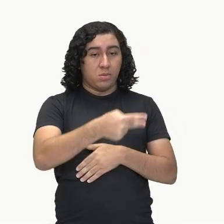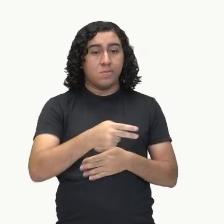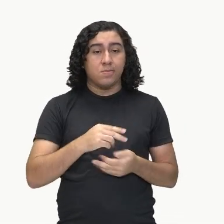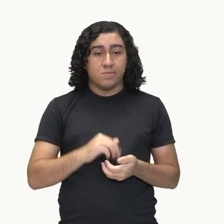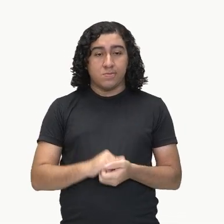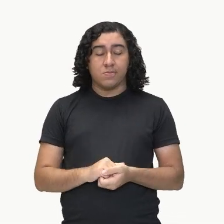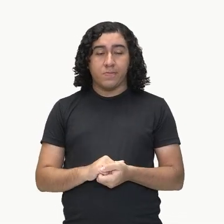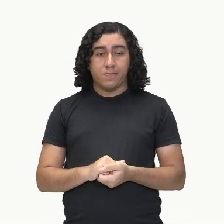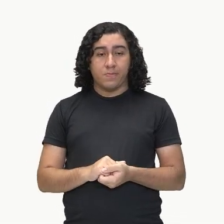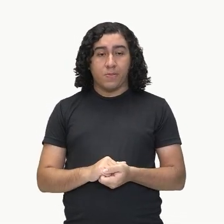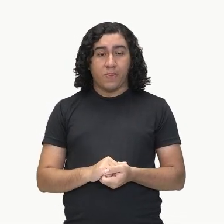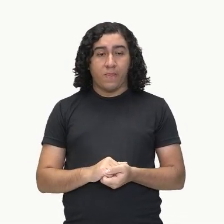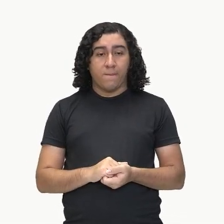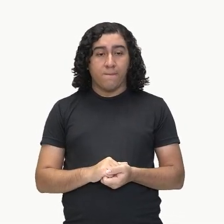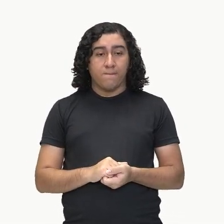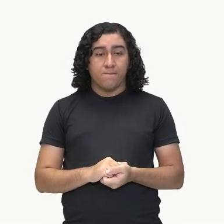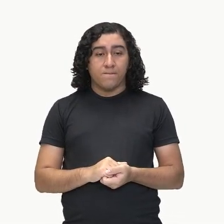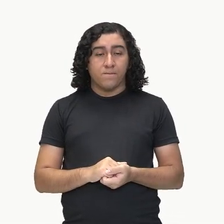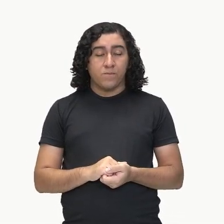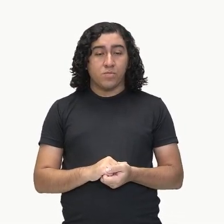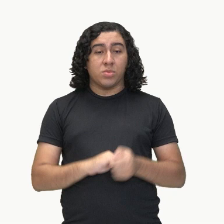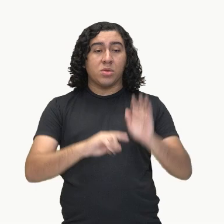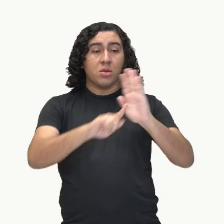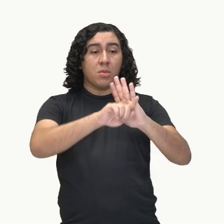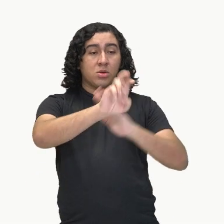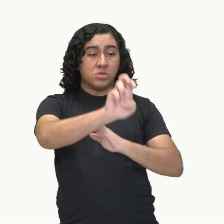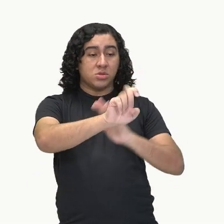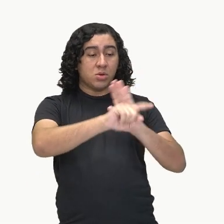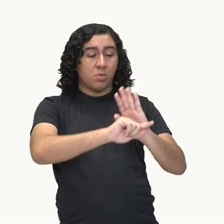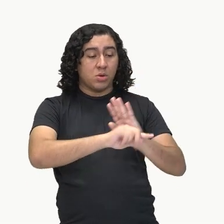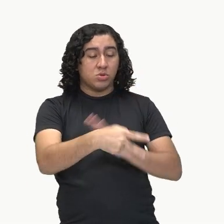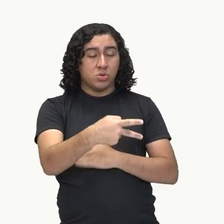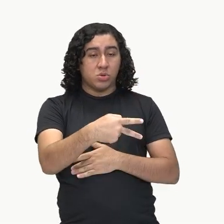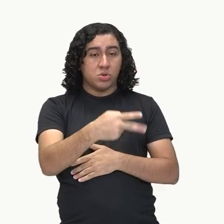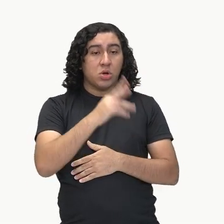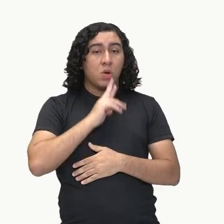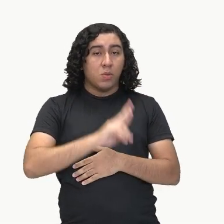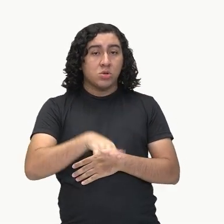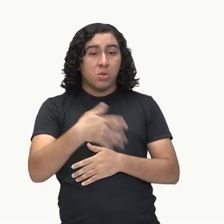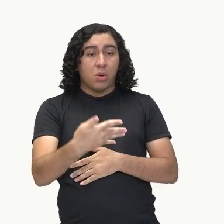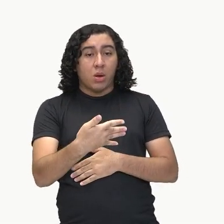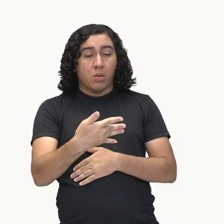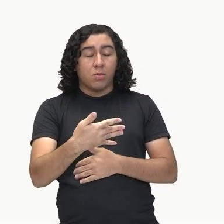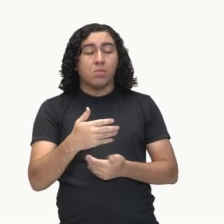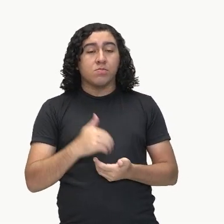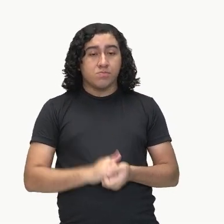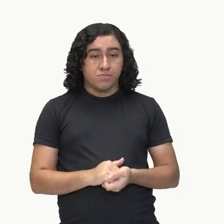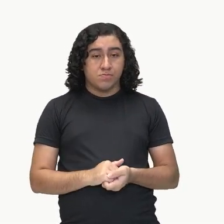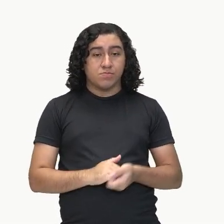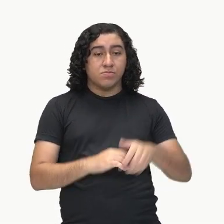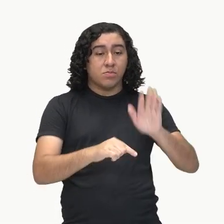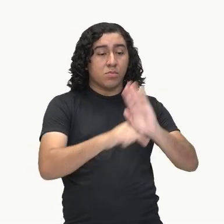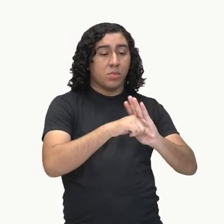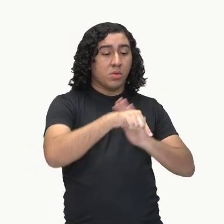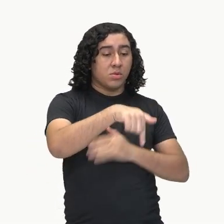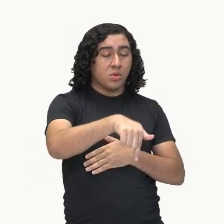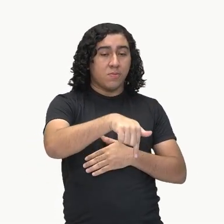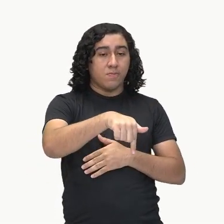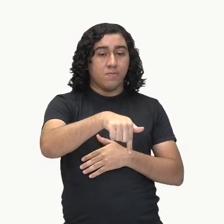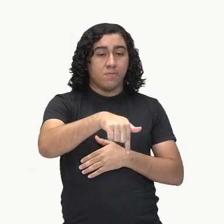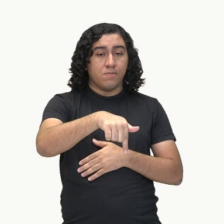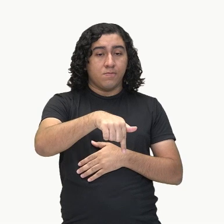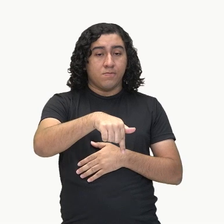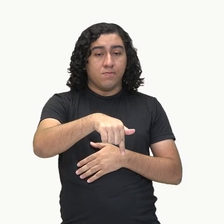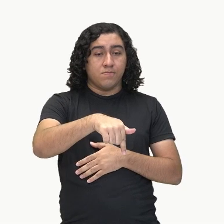quadrado. Menos 5 com menos 2, nós teremos menos 7x.